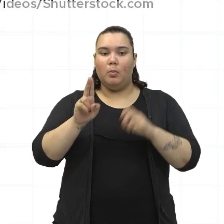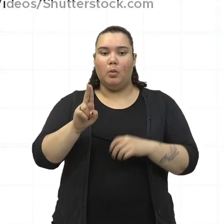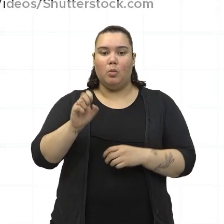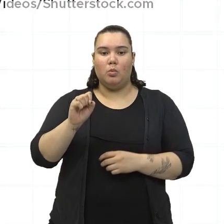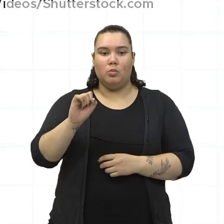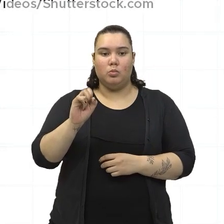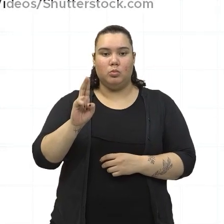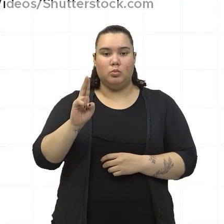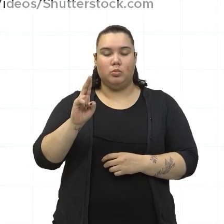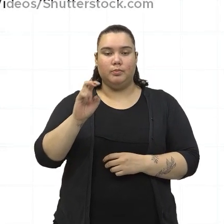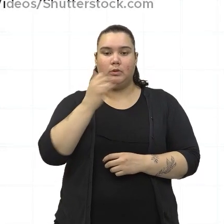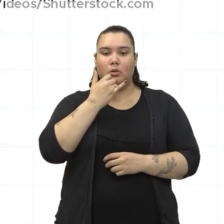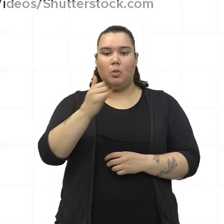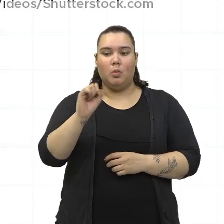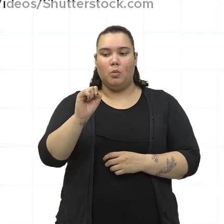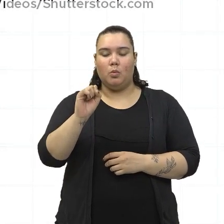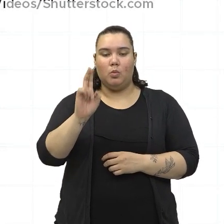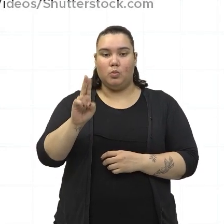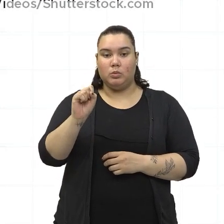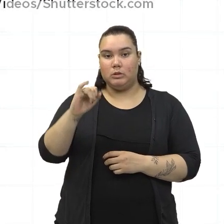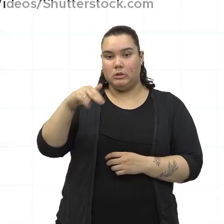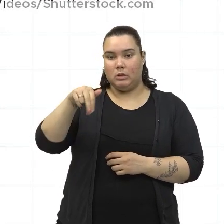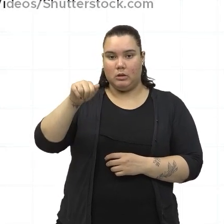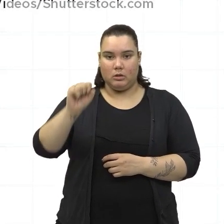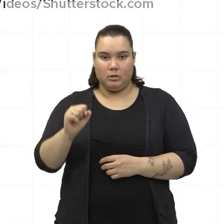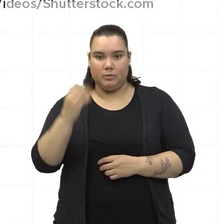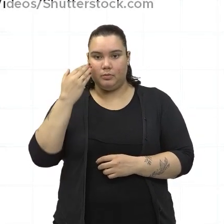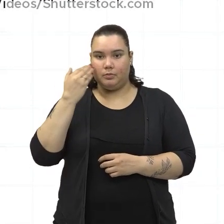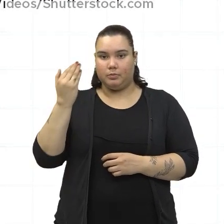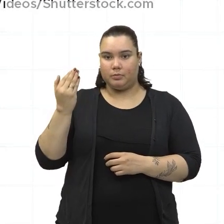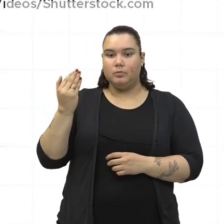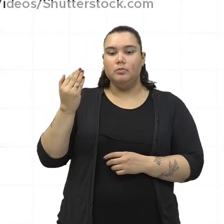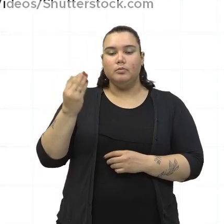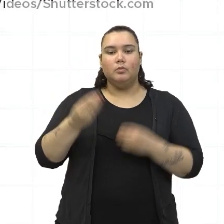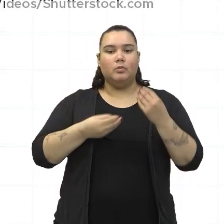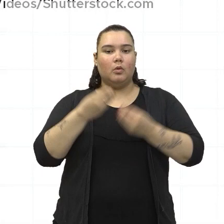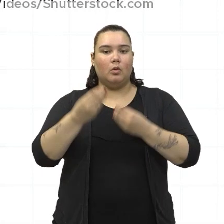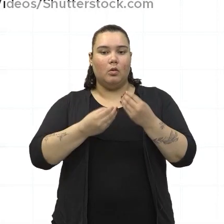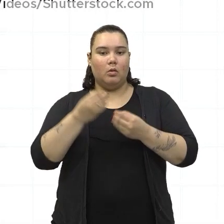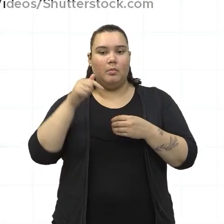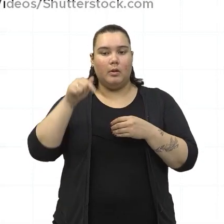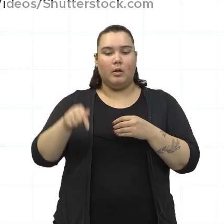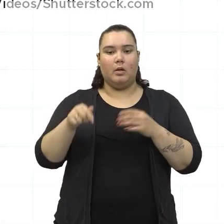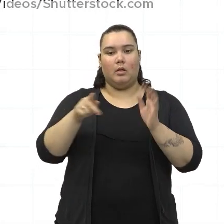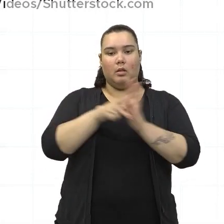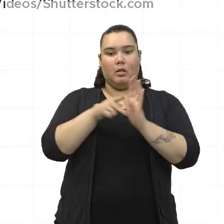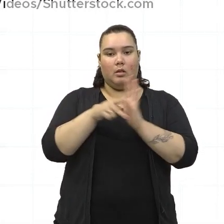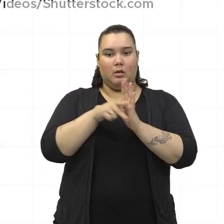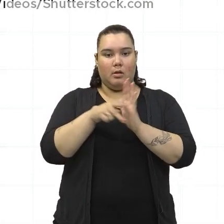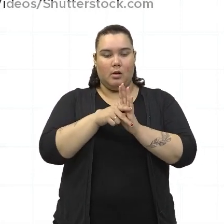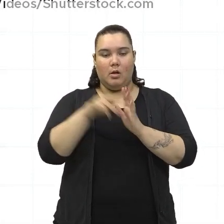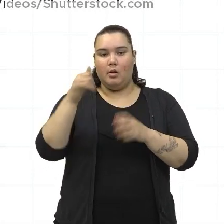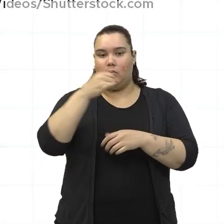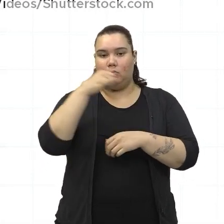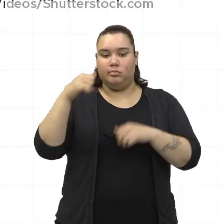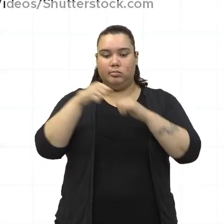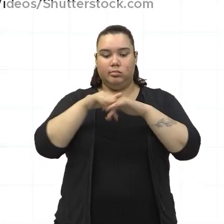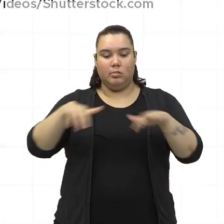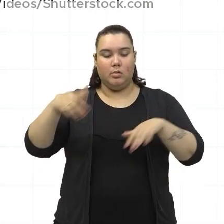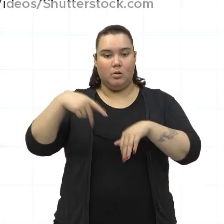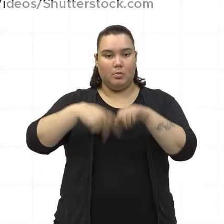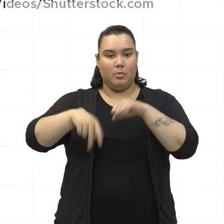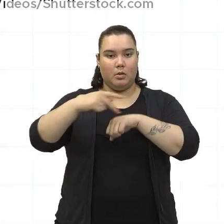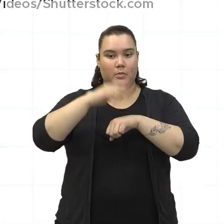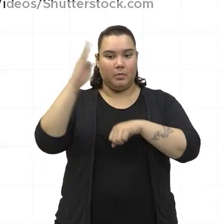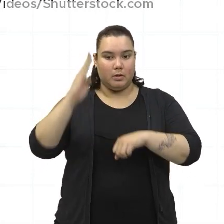gente vai ver como que está dividida ali, como que está distribuída a energia elétrica no nosso país.